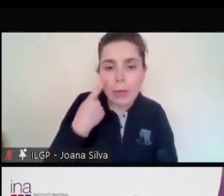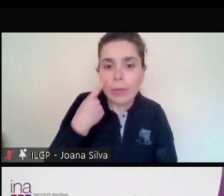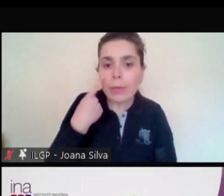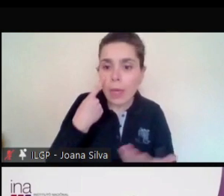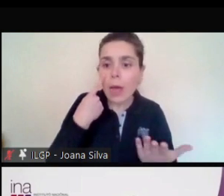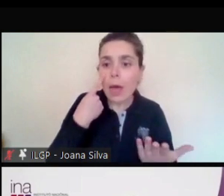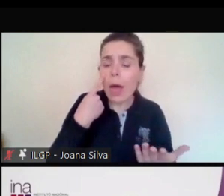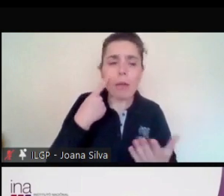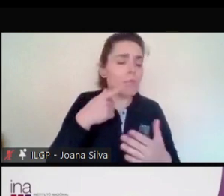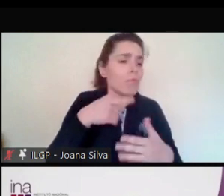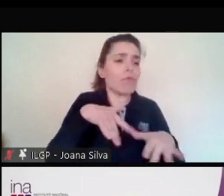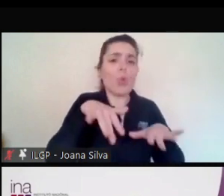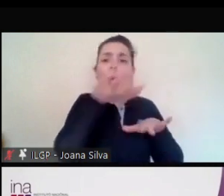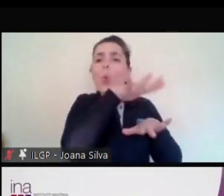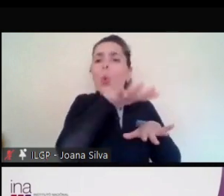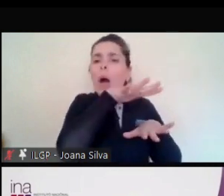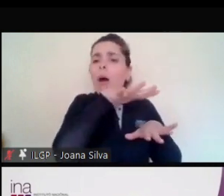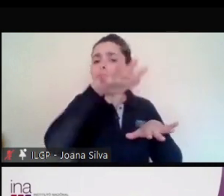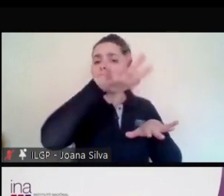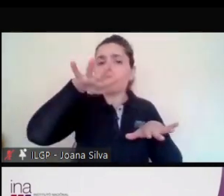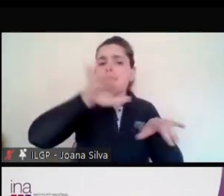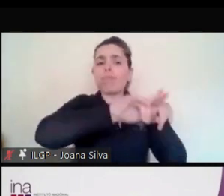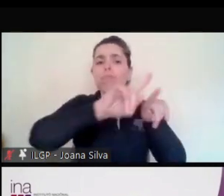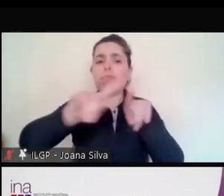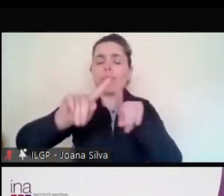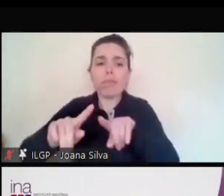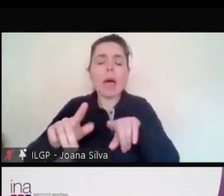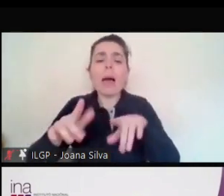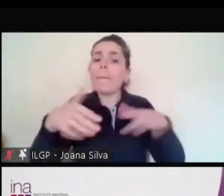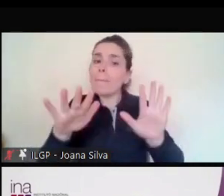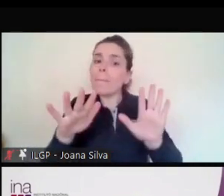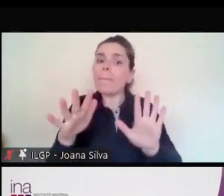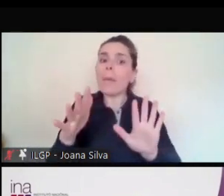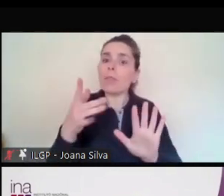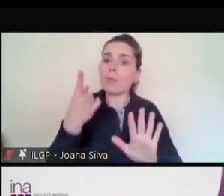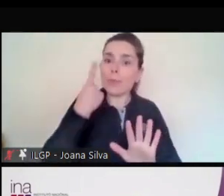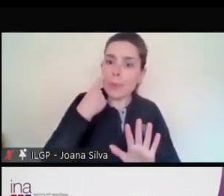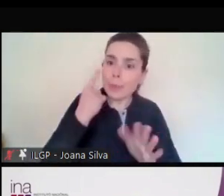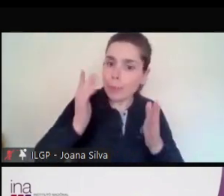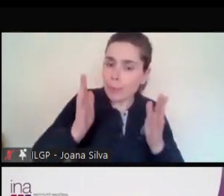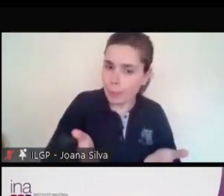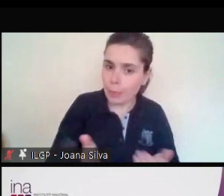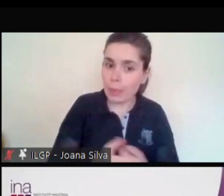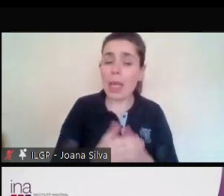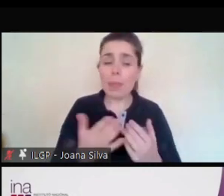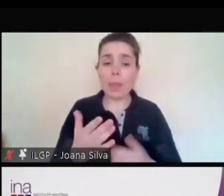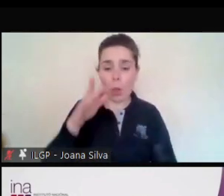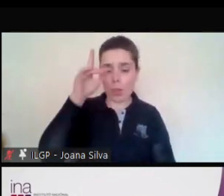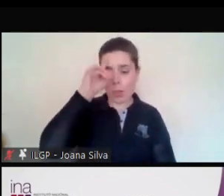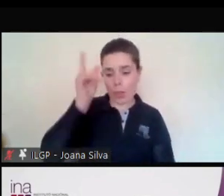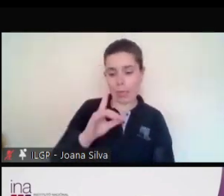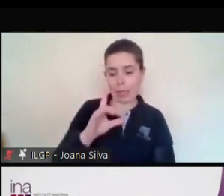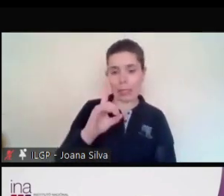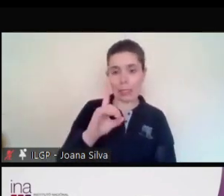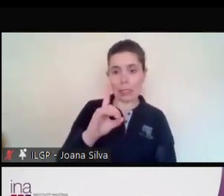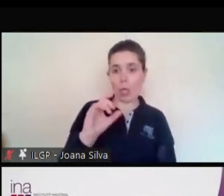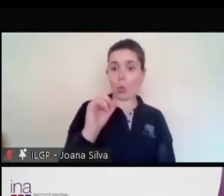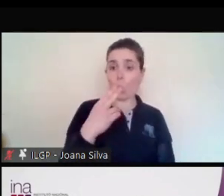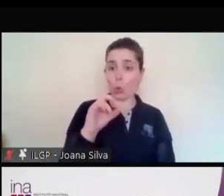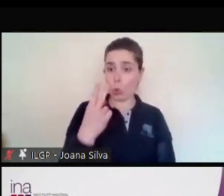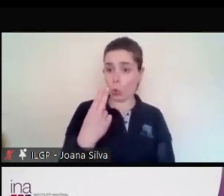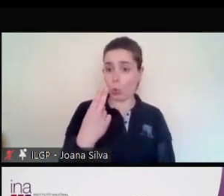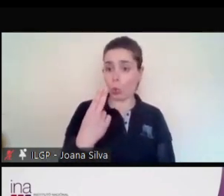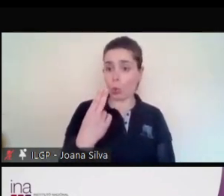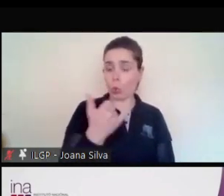do sítio que consulta. E para esse efeito, foi publicado dia 6 de outubro, muito recentemente, 6 de outubro deste